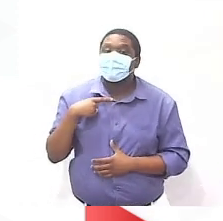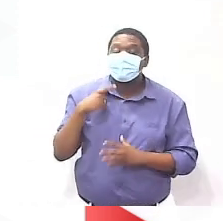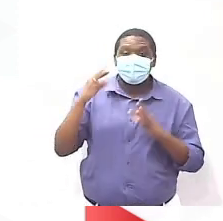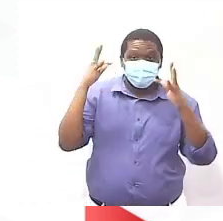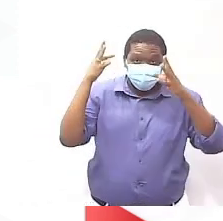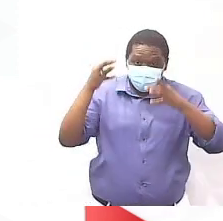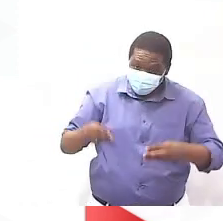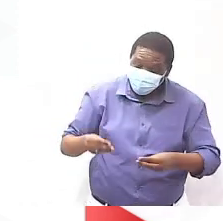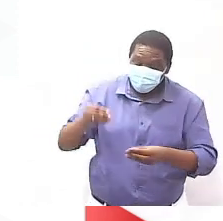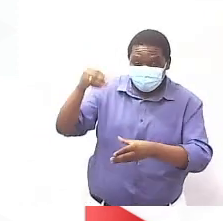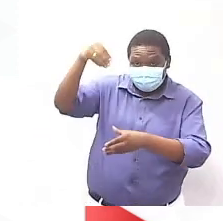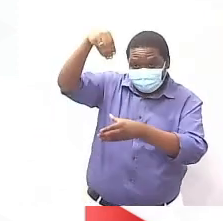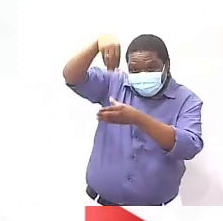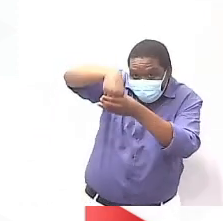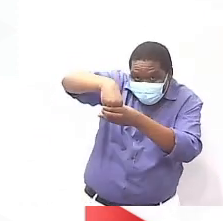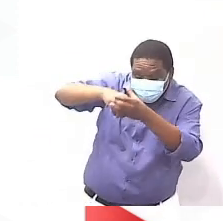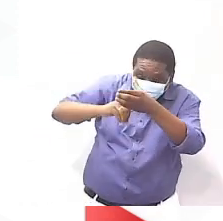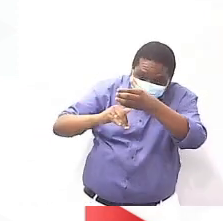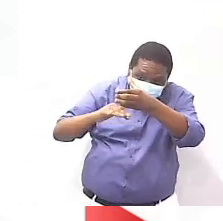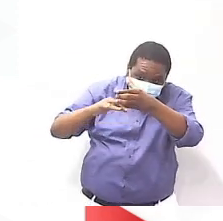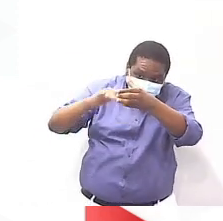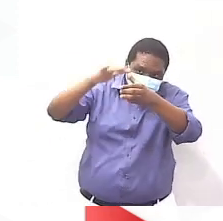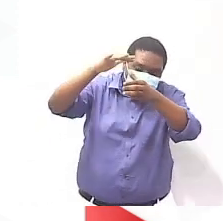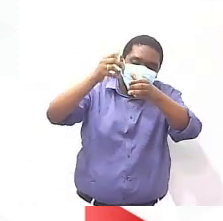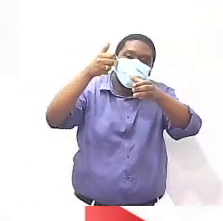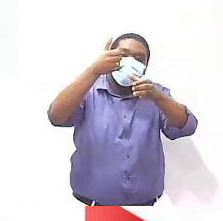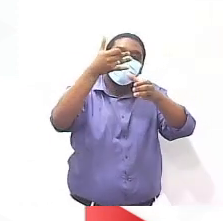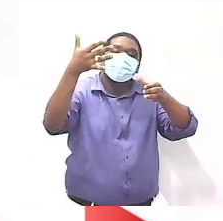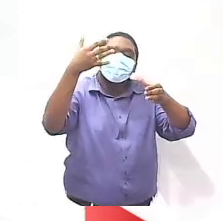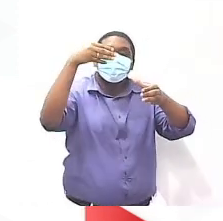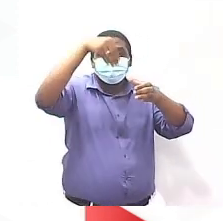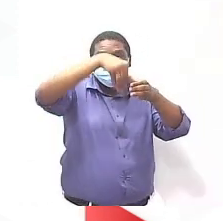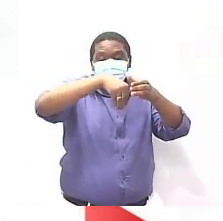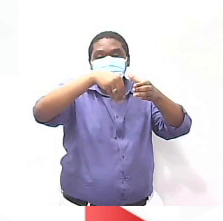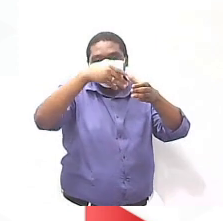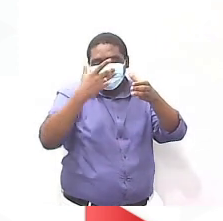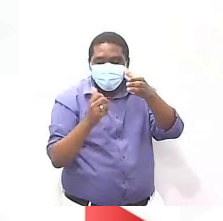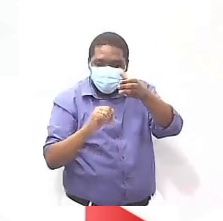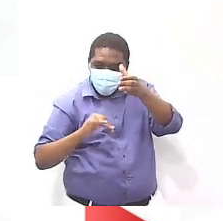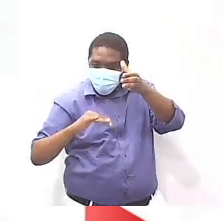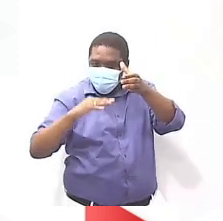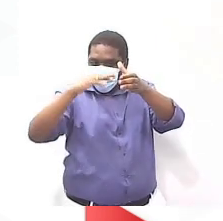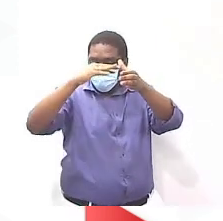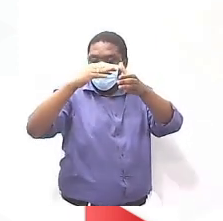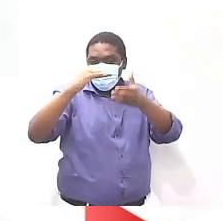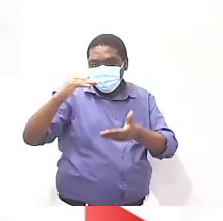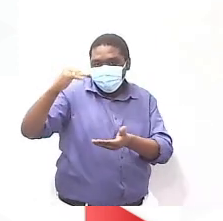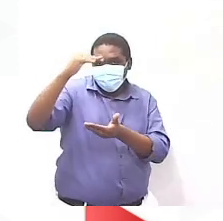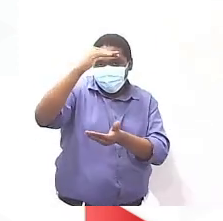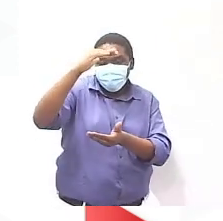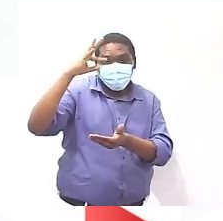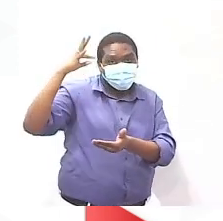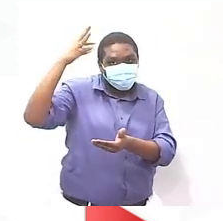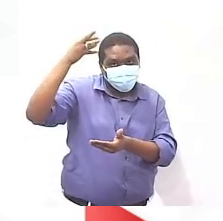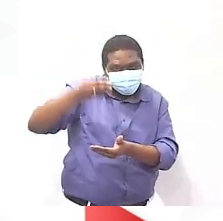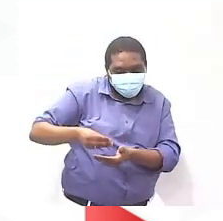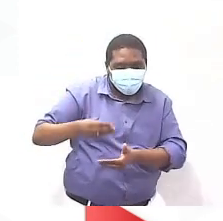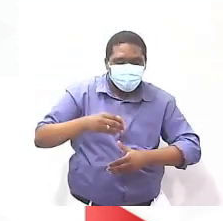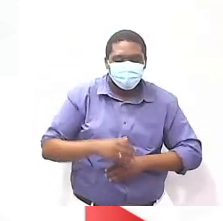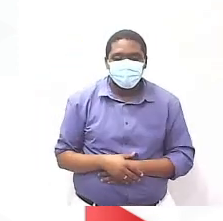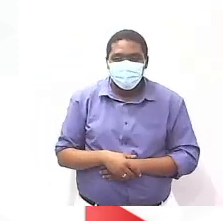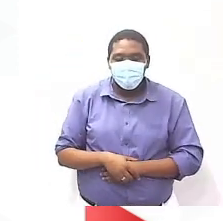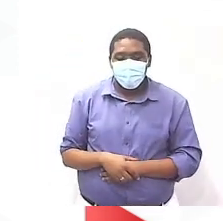todo o preenchimento dessa garrafinha. E o volume está sendo aquilo que ela comporta nesse exato